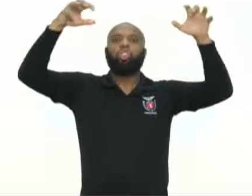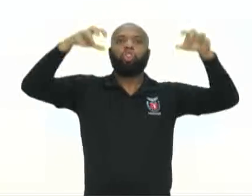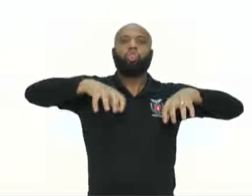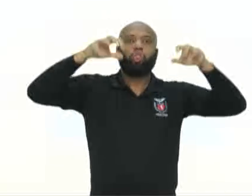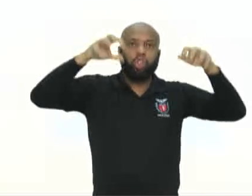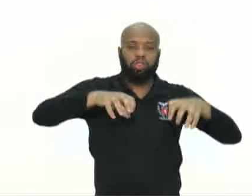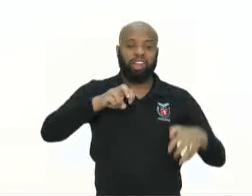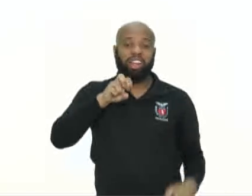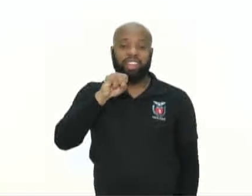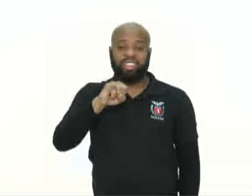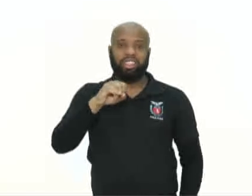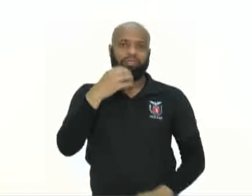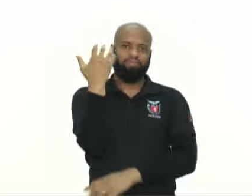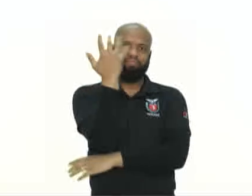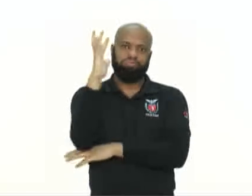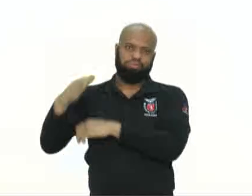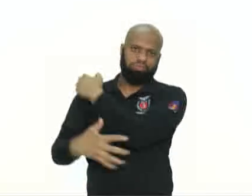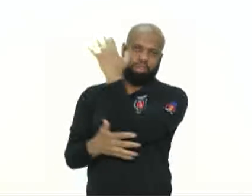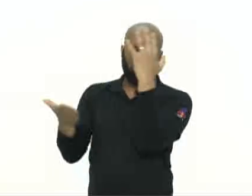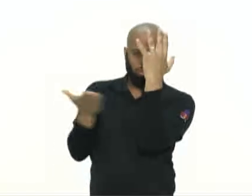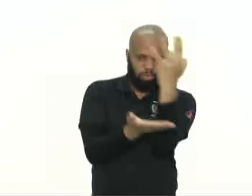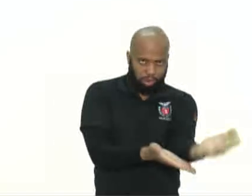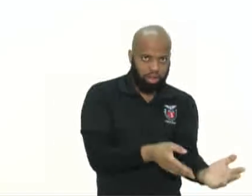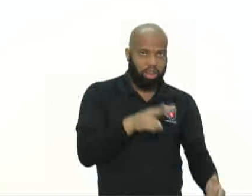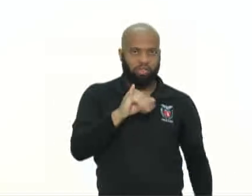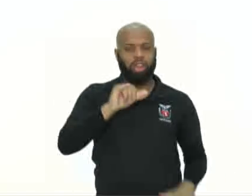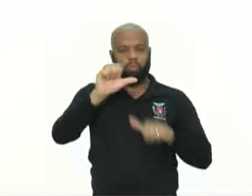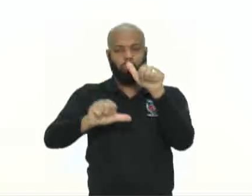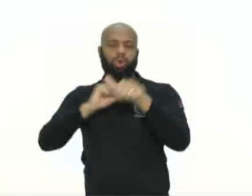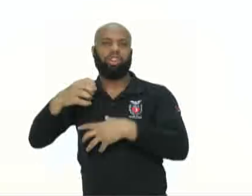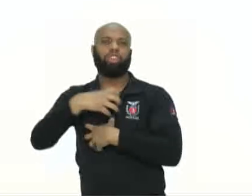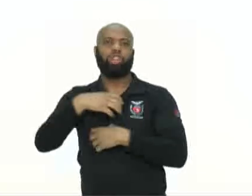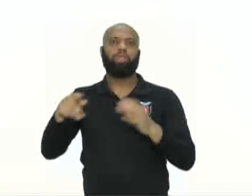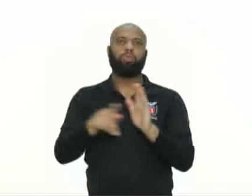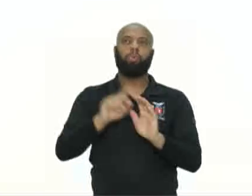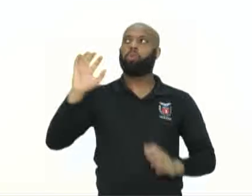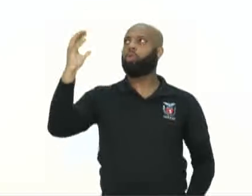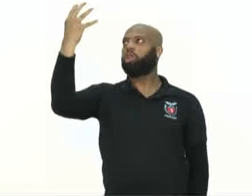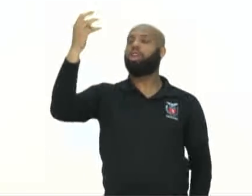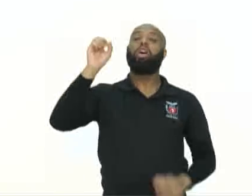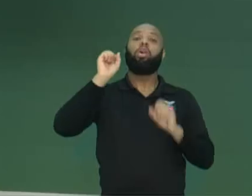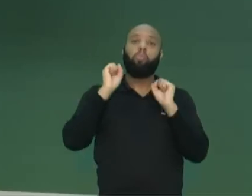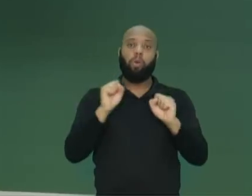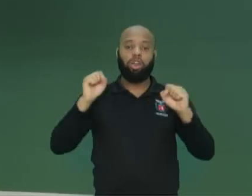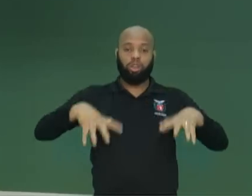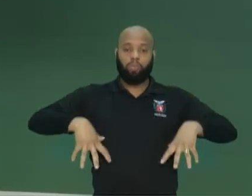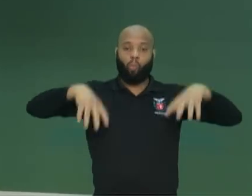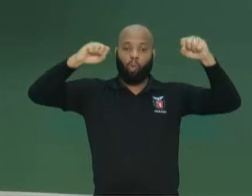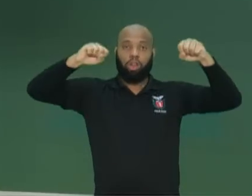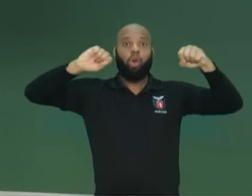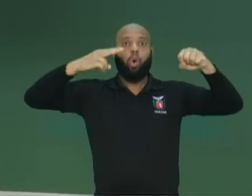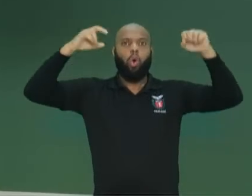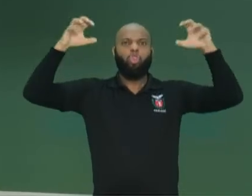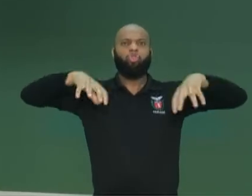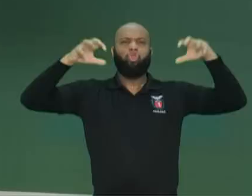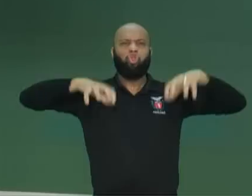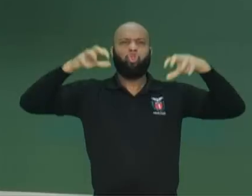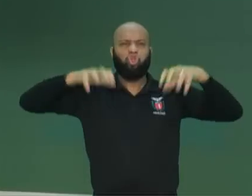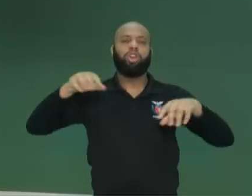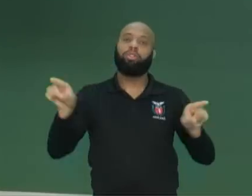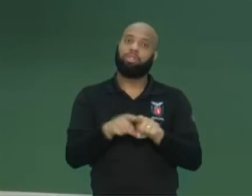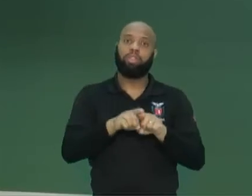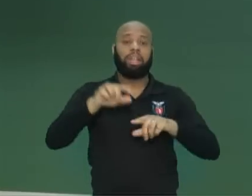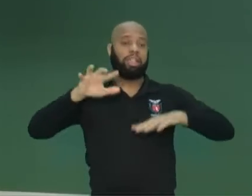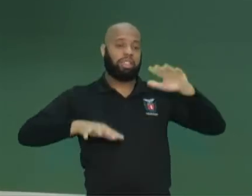regime de chuvas, é mudar a quantidade de chuvas daquela região. Pode diminuir muito ou aumentar muito, dependendo da maneira